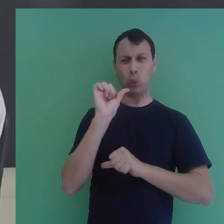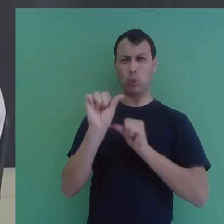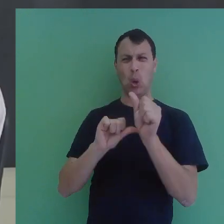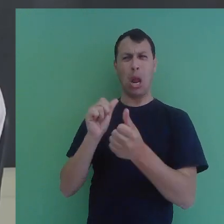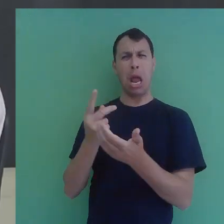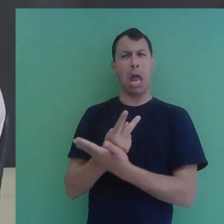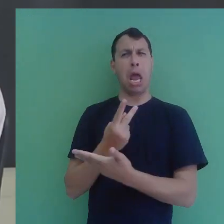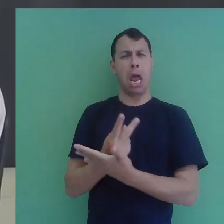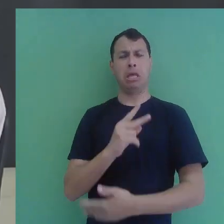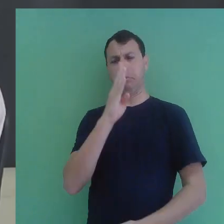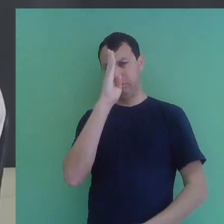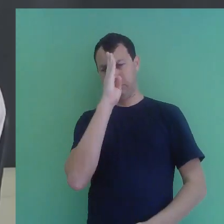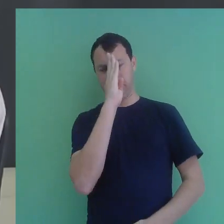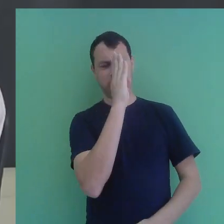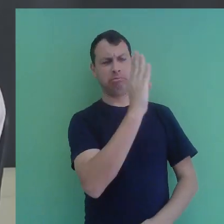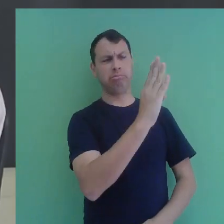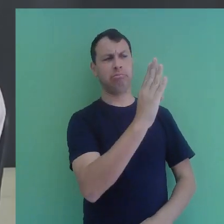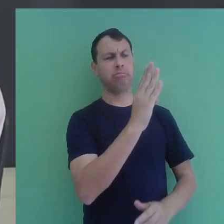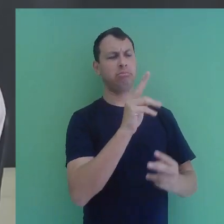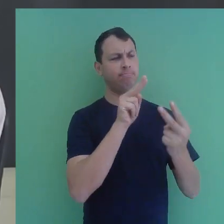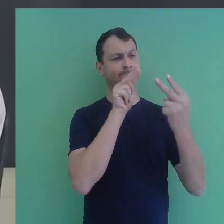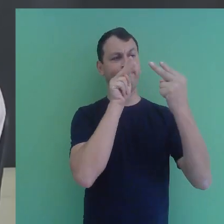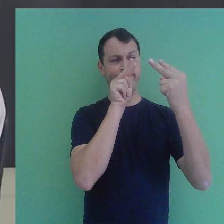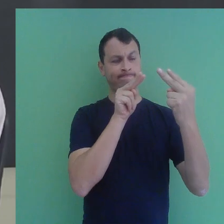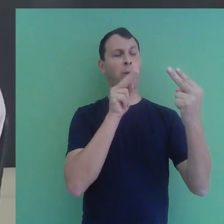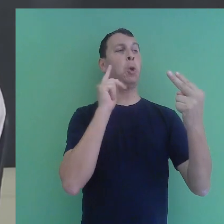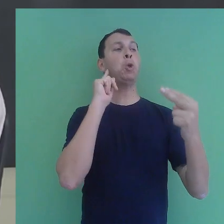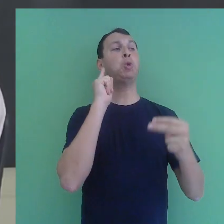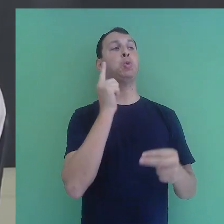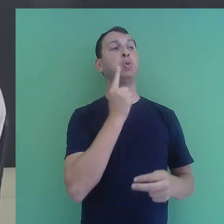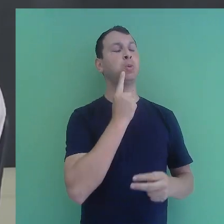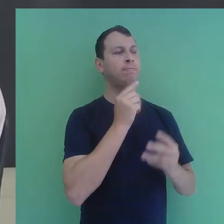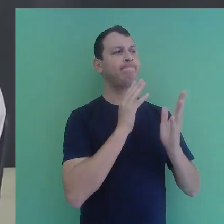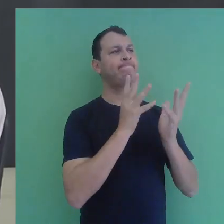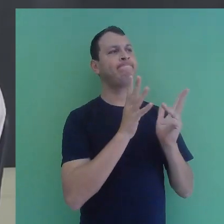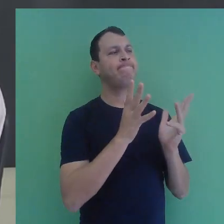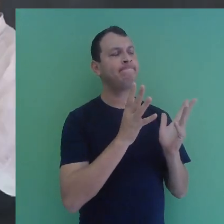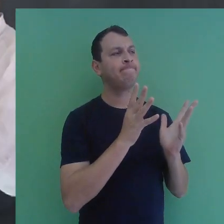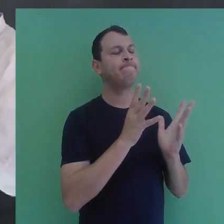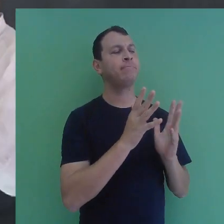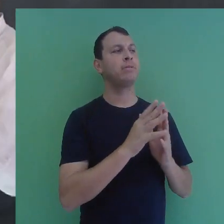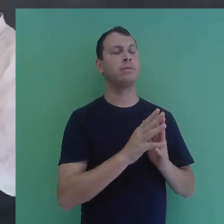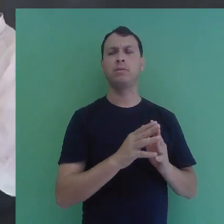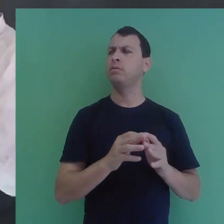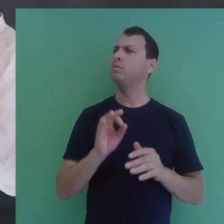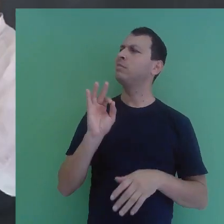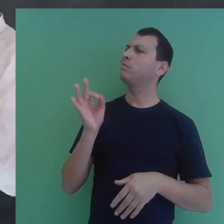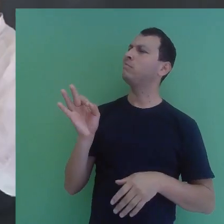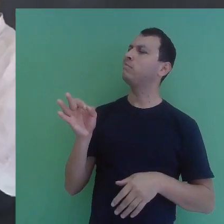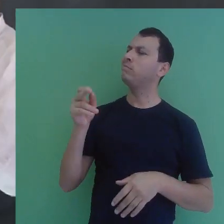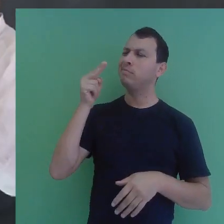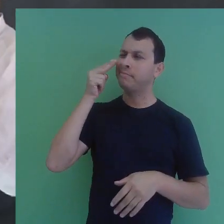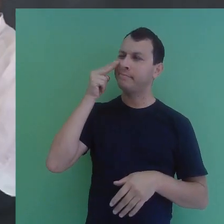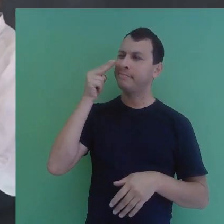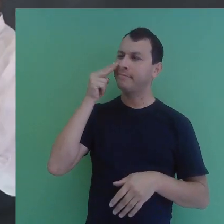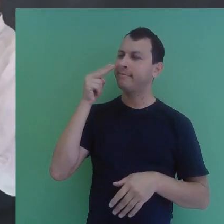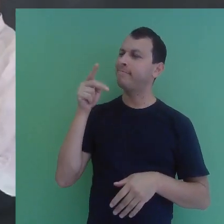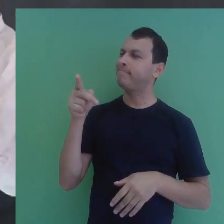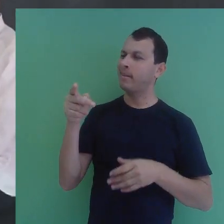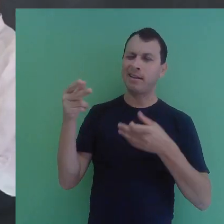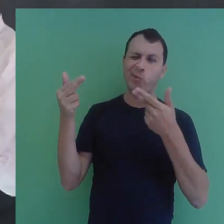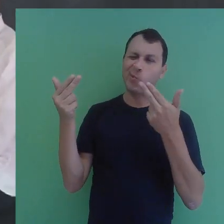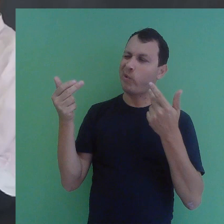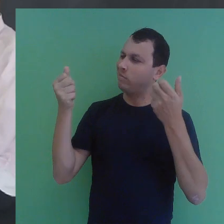experiências dele. Então a forma correta é se dirigir ao surdo sempre olhando para ele. Exatamente, Taito, é exatamente o que